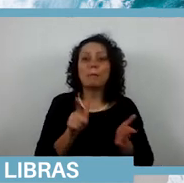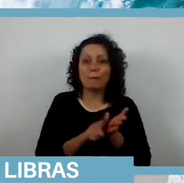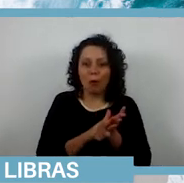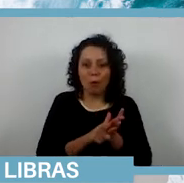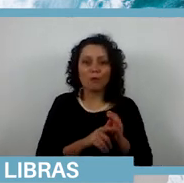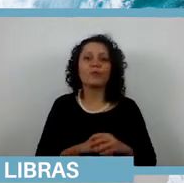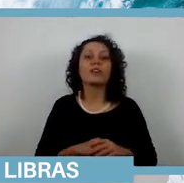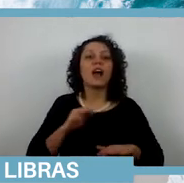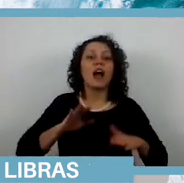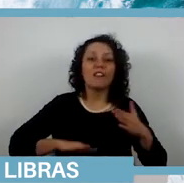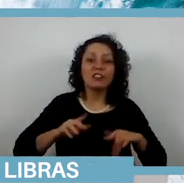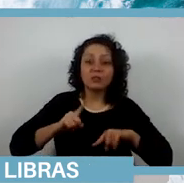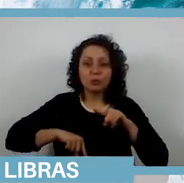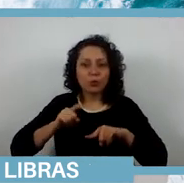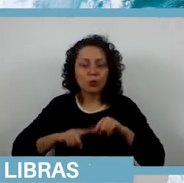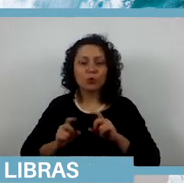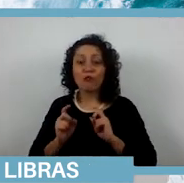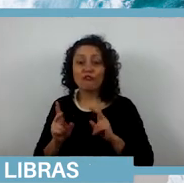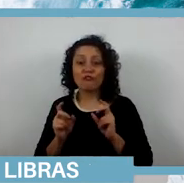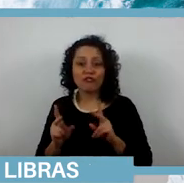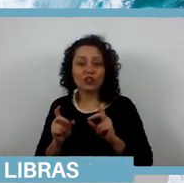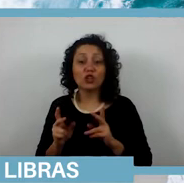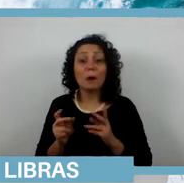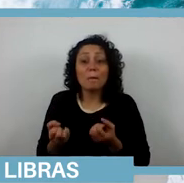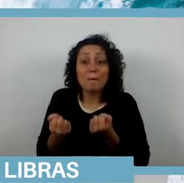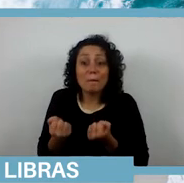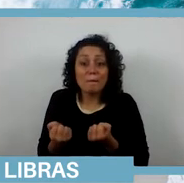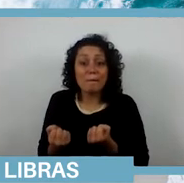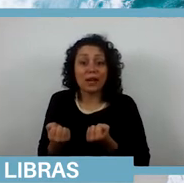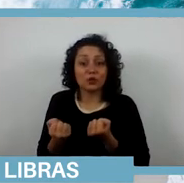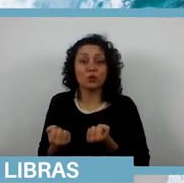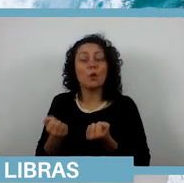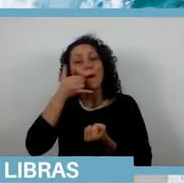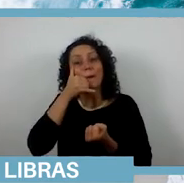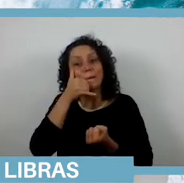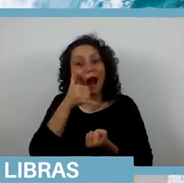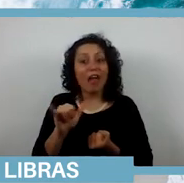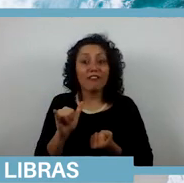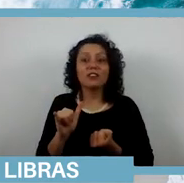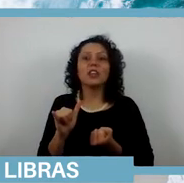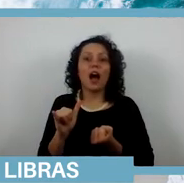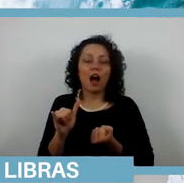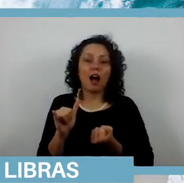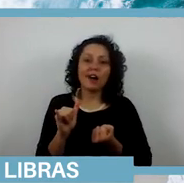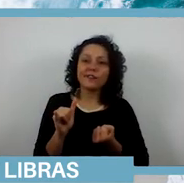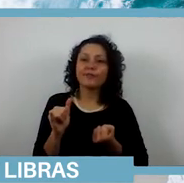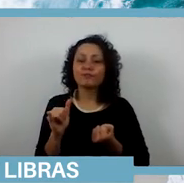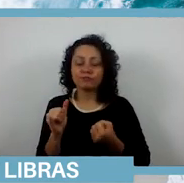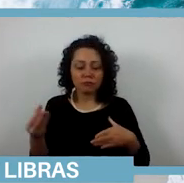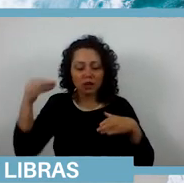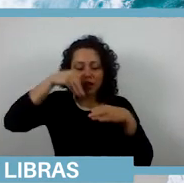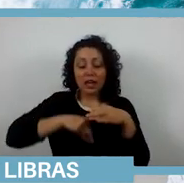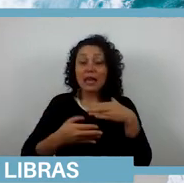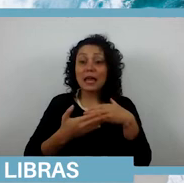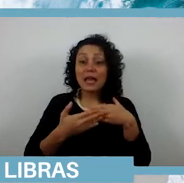vendidos a granel para teste intenção realmente não demandar uma embalagem então era nos teste produtos né É o